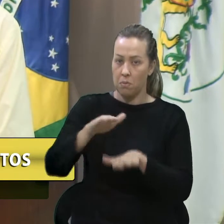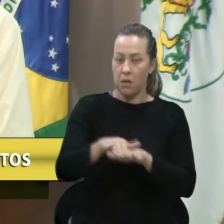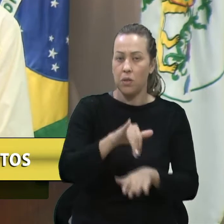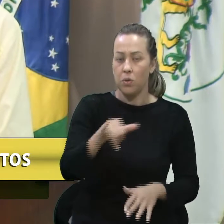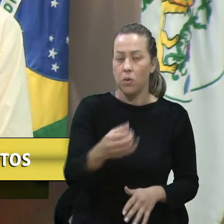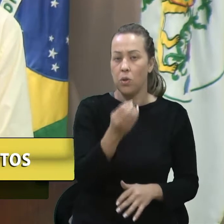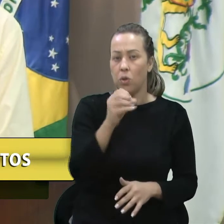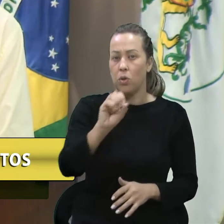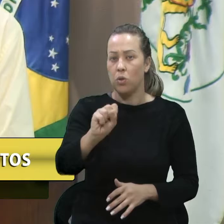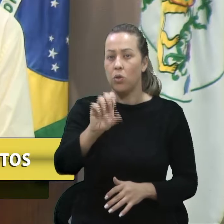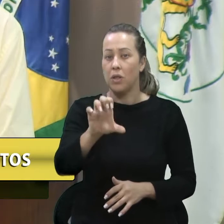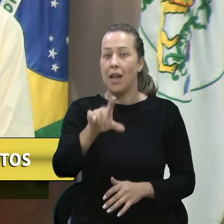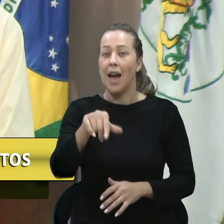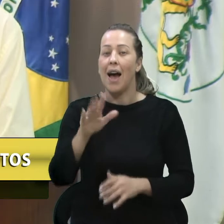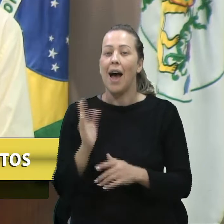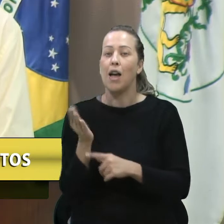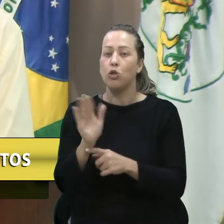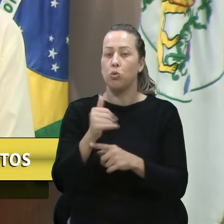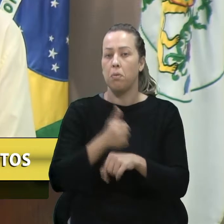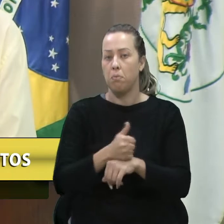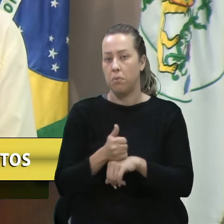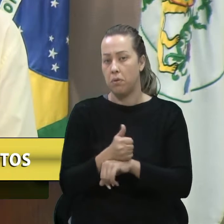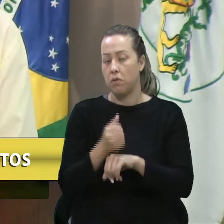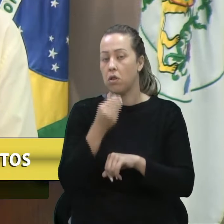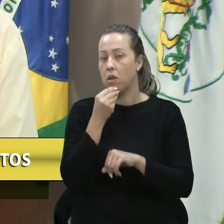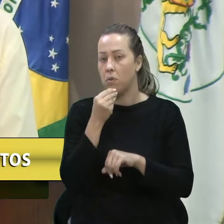falou, é a ajuda de profissionais.